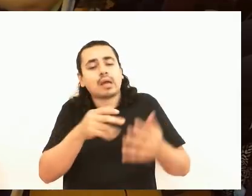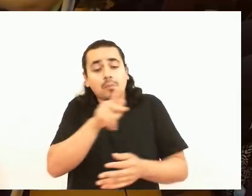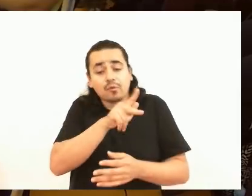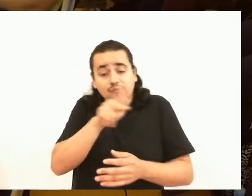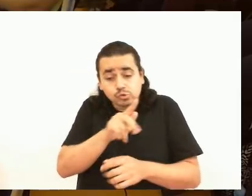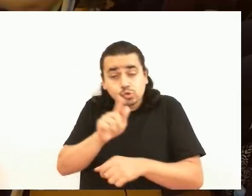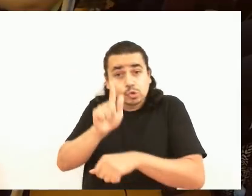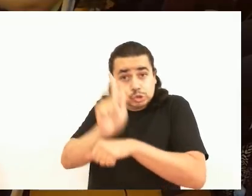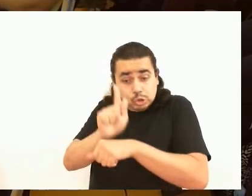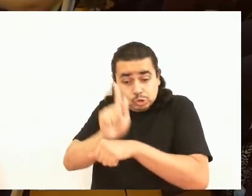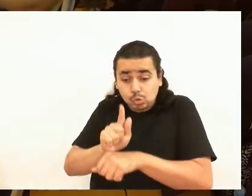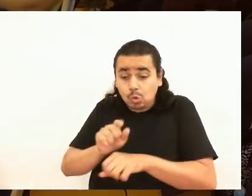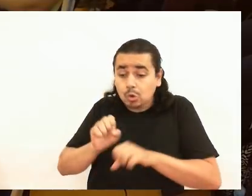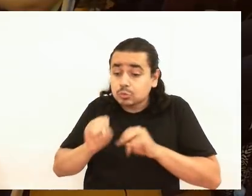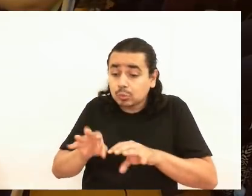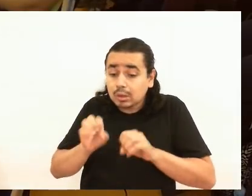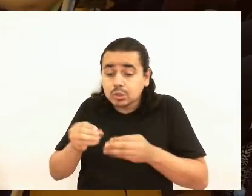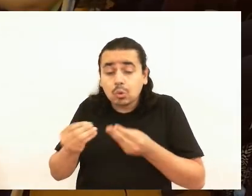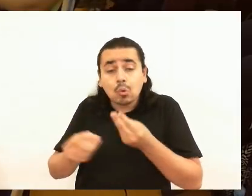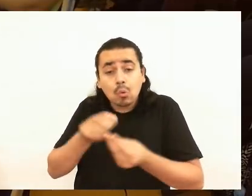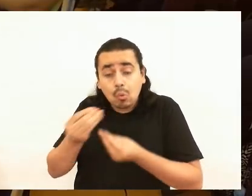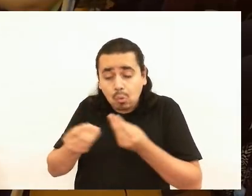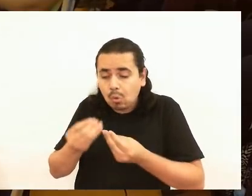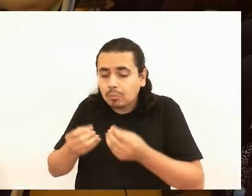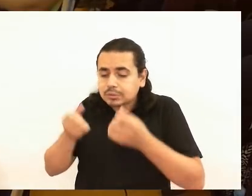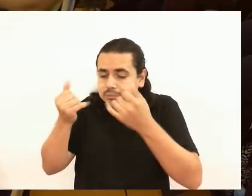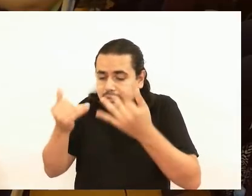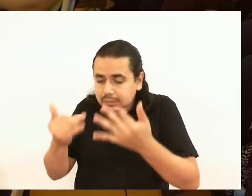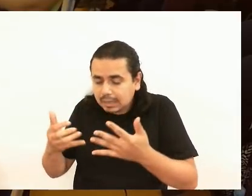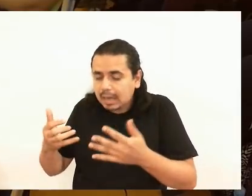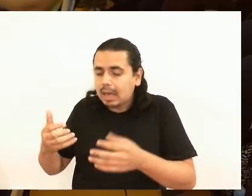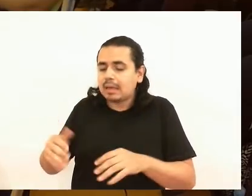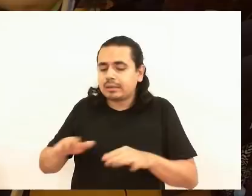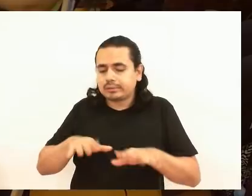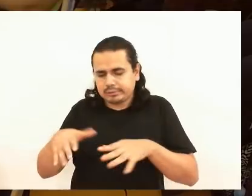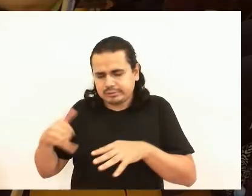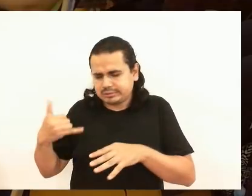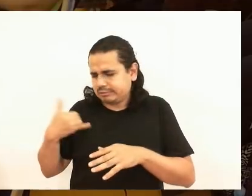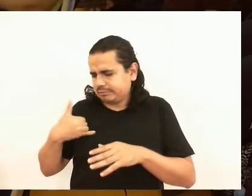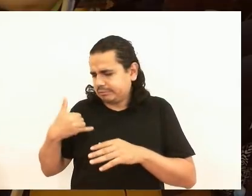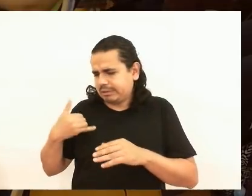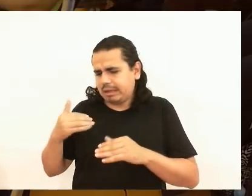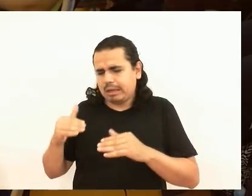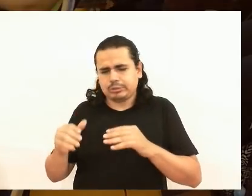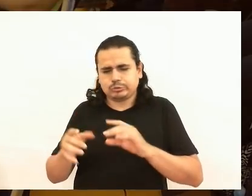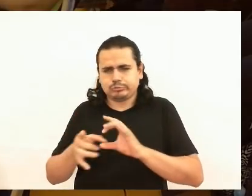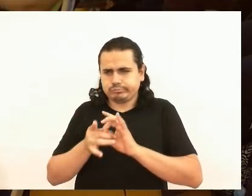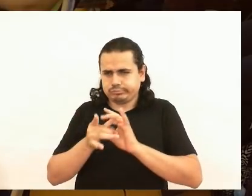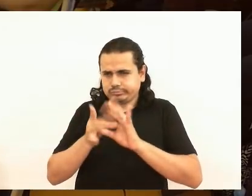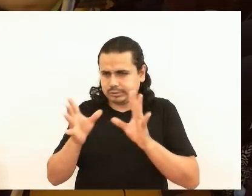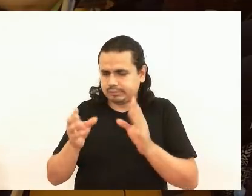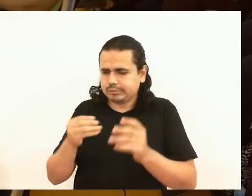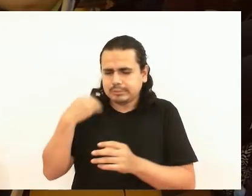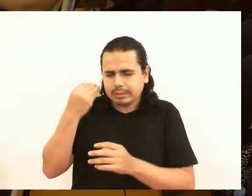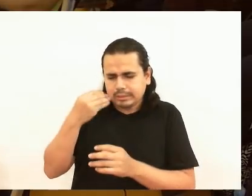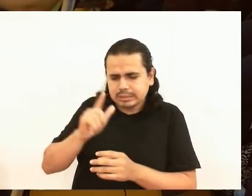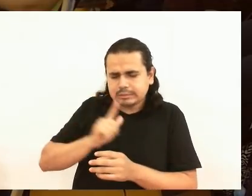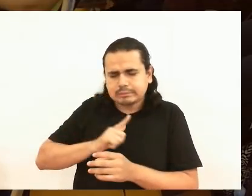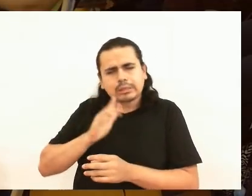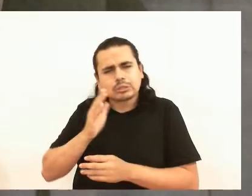necessidade do movimento das crianças de todas as faixas etárias se você tem alguma experiência nesse sentido